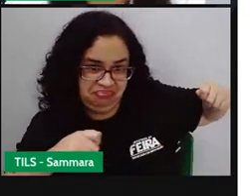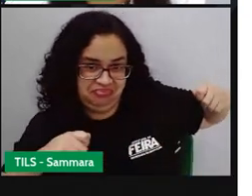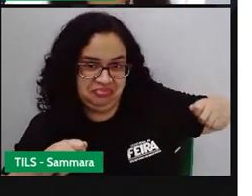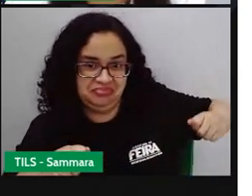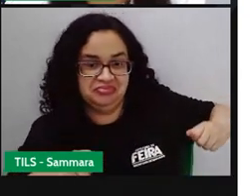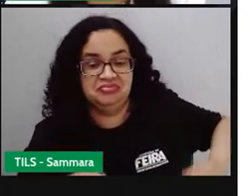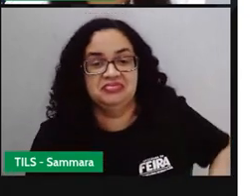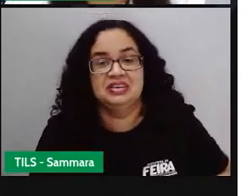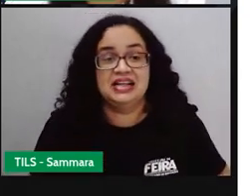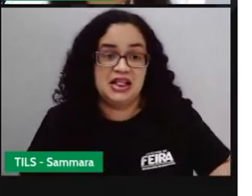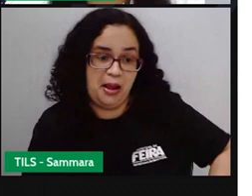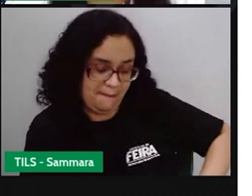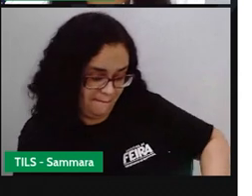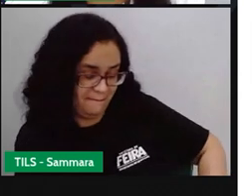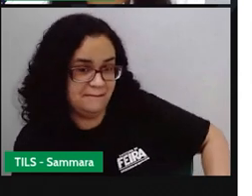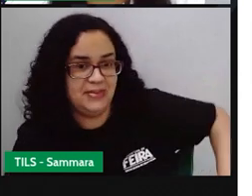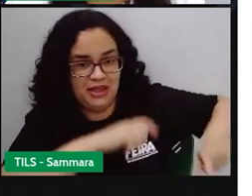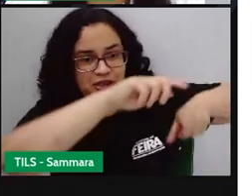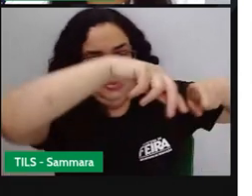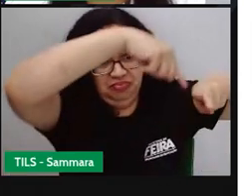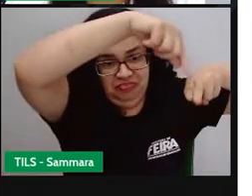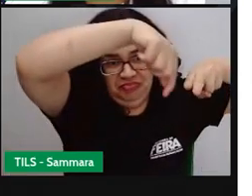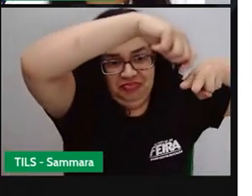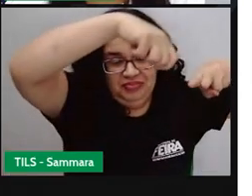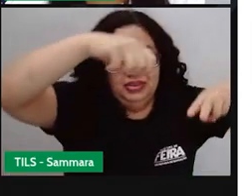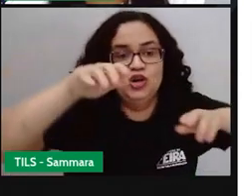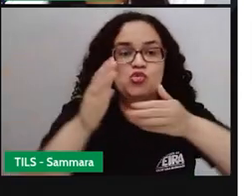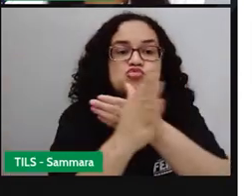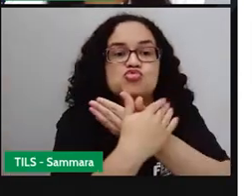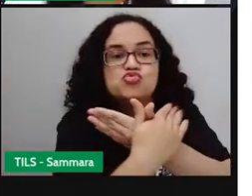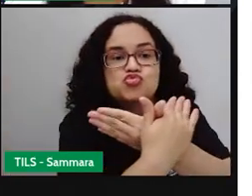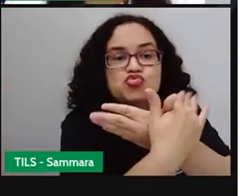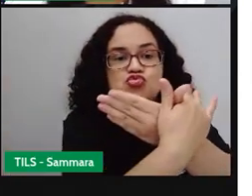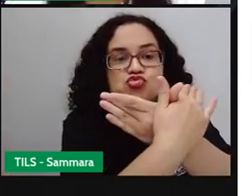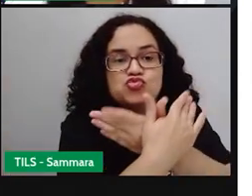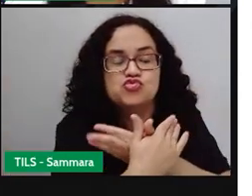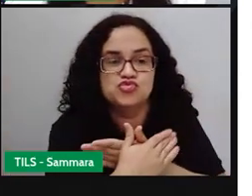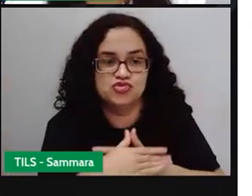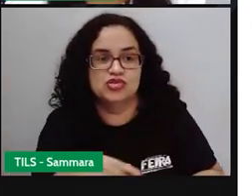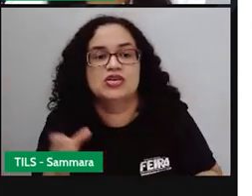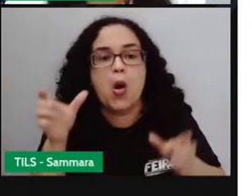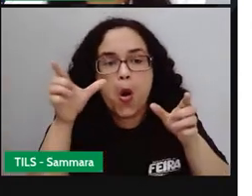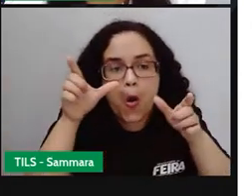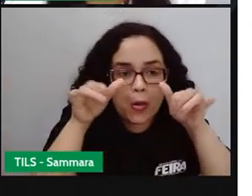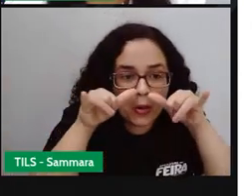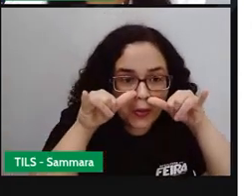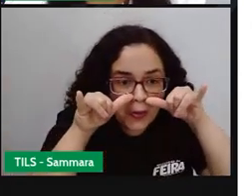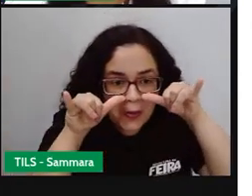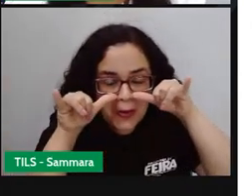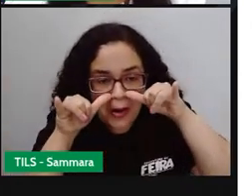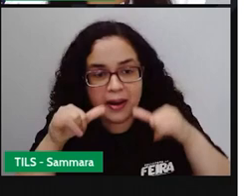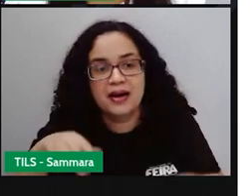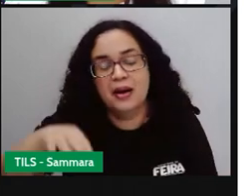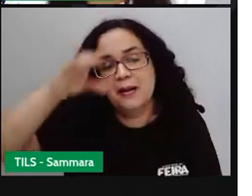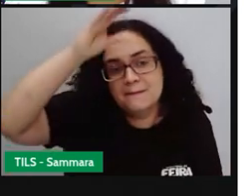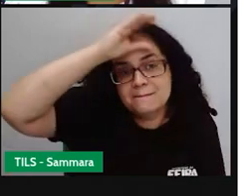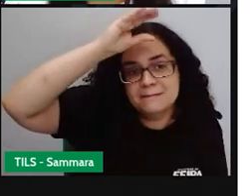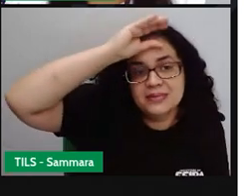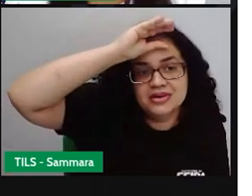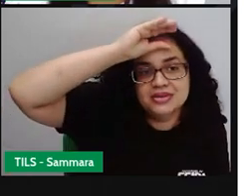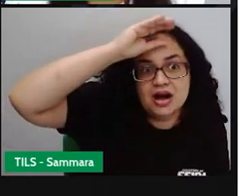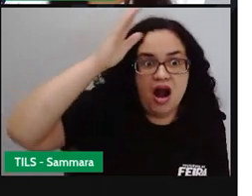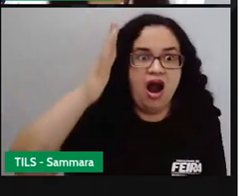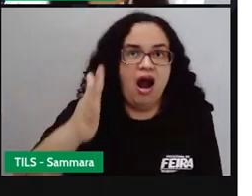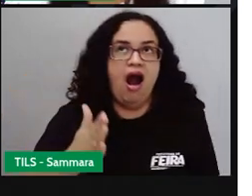fio de linha na perna de um besouro. E quando ele voou, com o fio pendurado, minha tia levou o